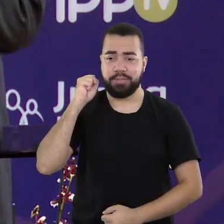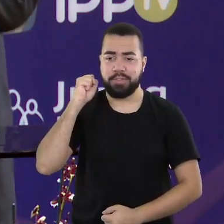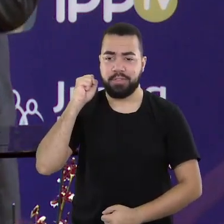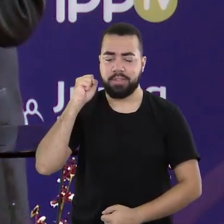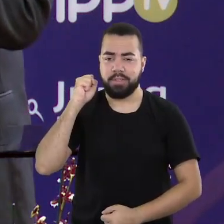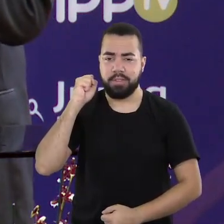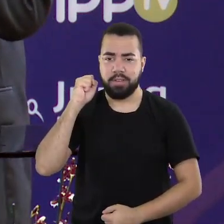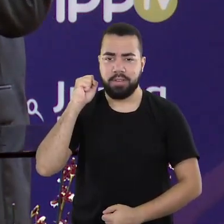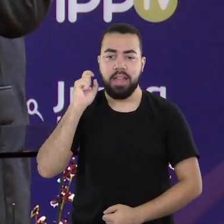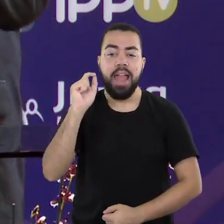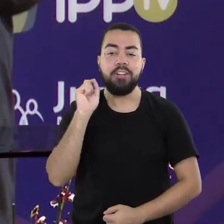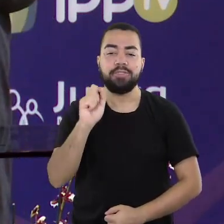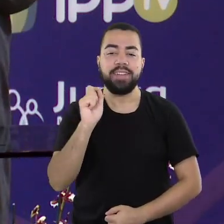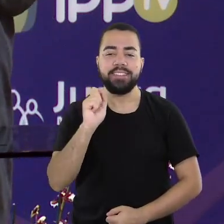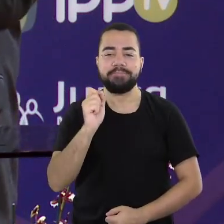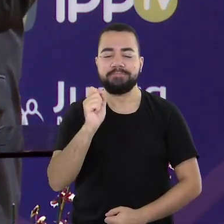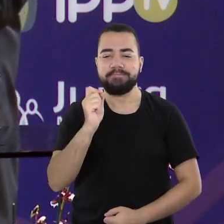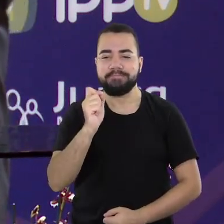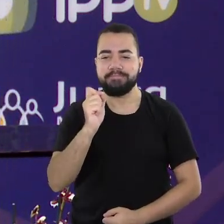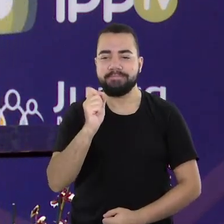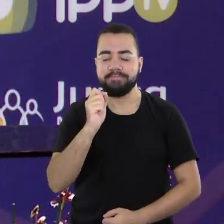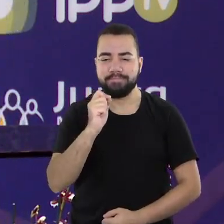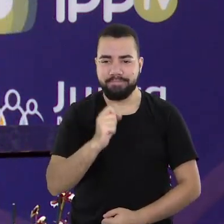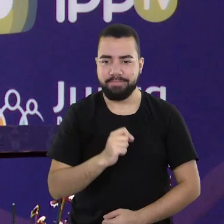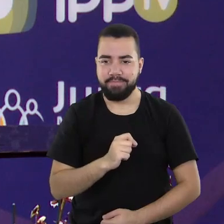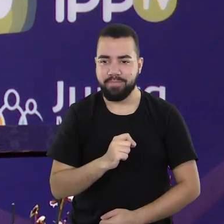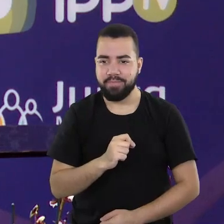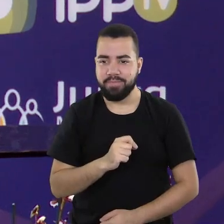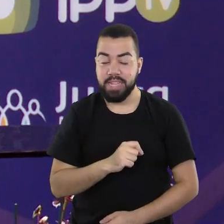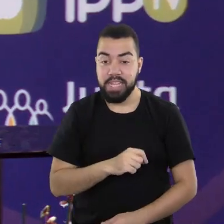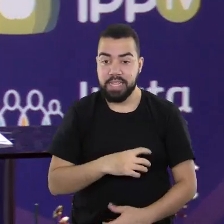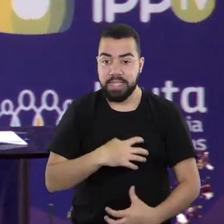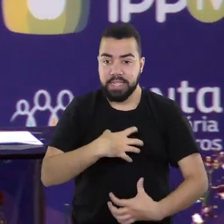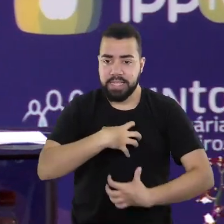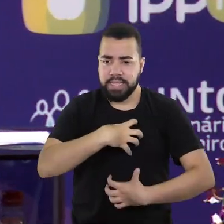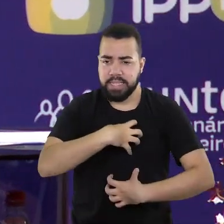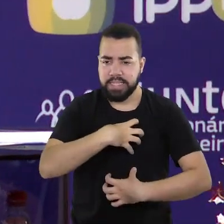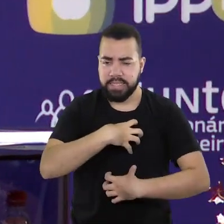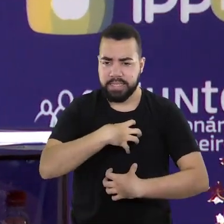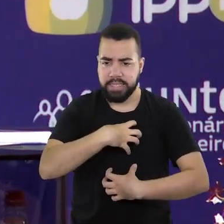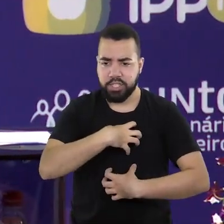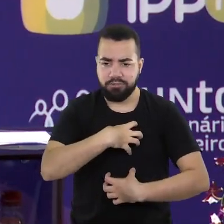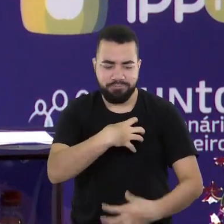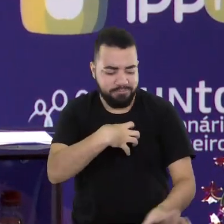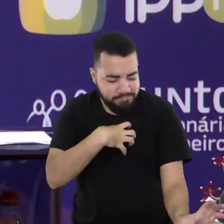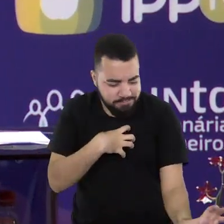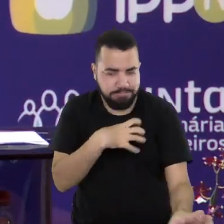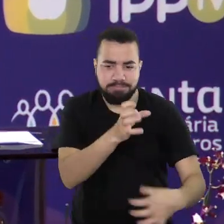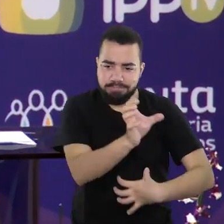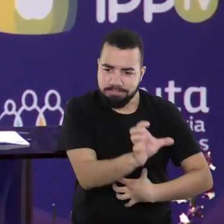daquele que precisa é justamente porque ele está tomado por toda a compaixão.